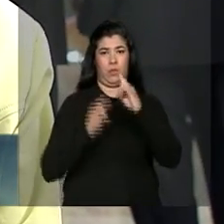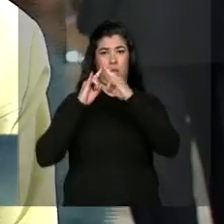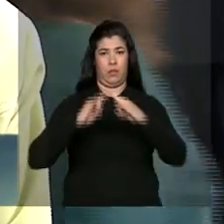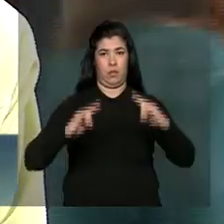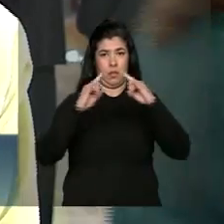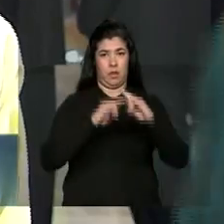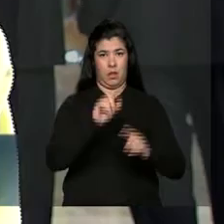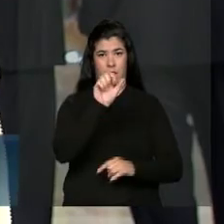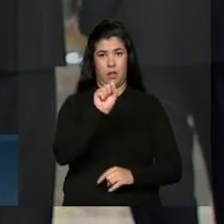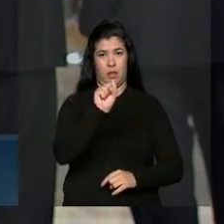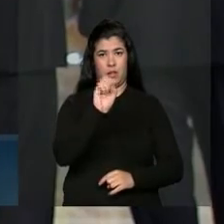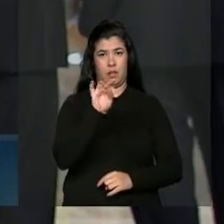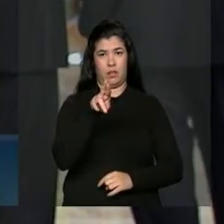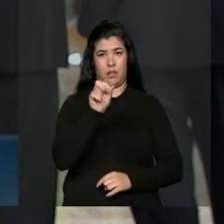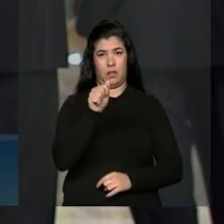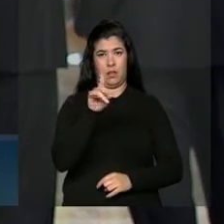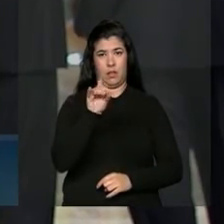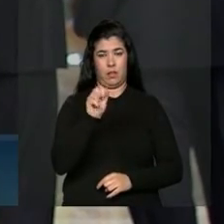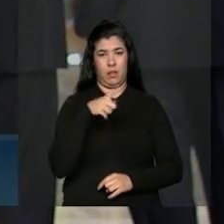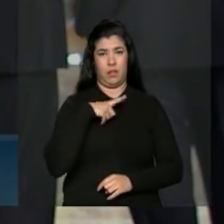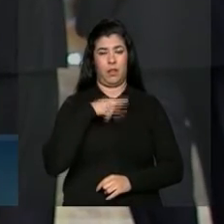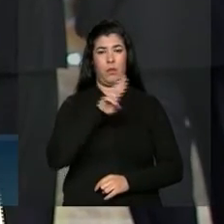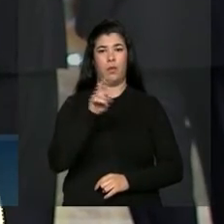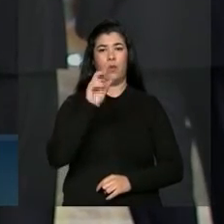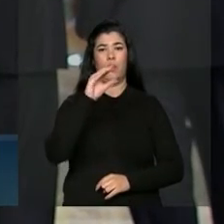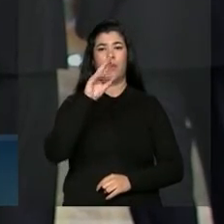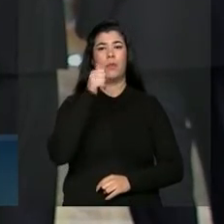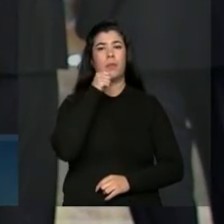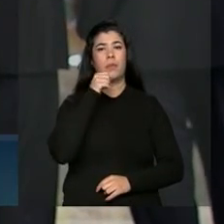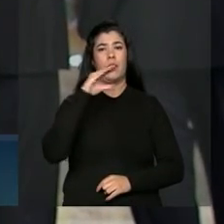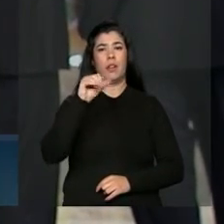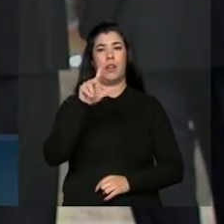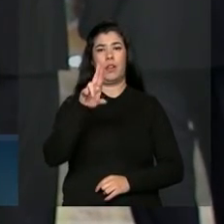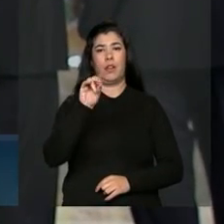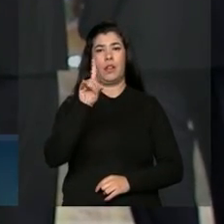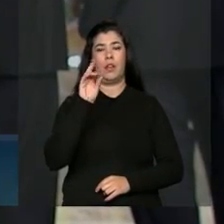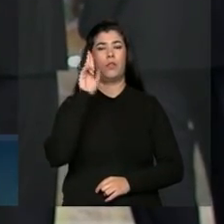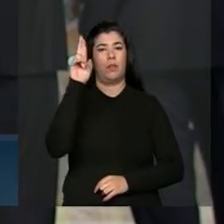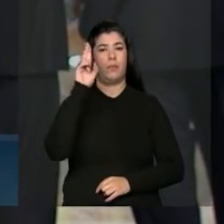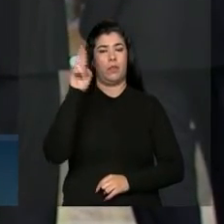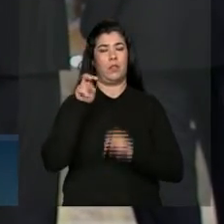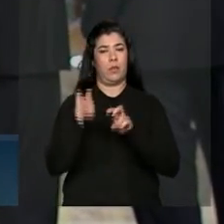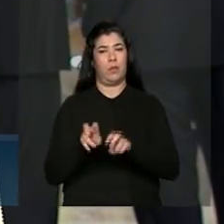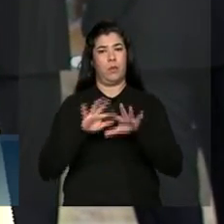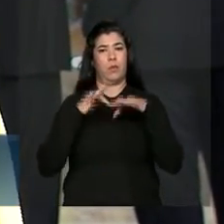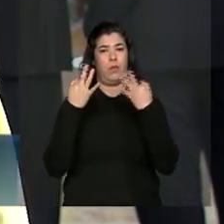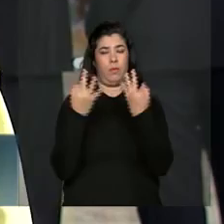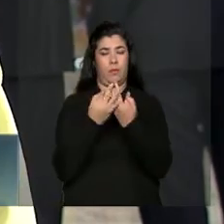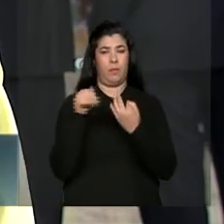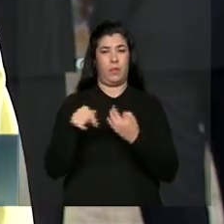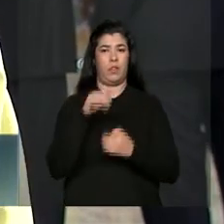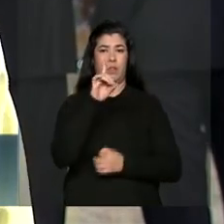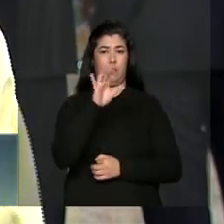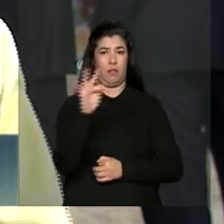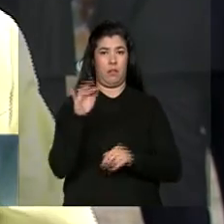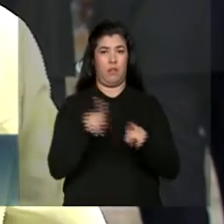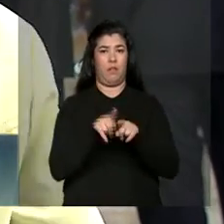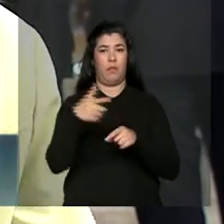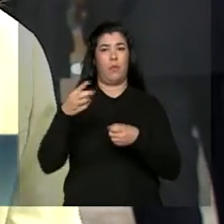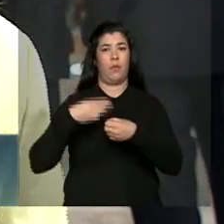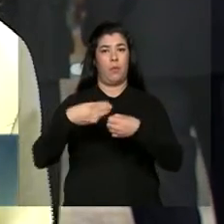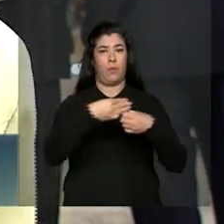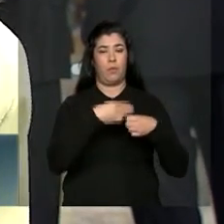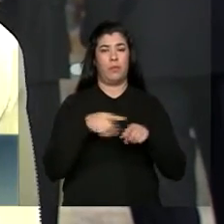reforma agrária, a Cláudia Farinha, aqui do DF. Ela representa os agricultores do Distrito Federal e entorno, e ela vai contar para a gente quais